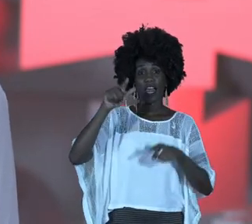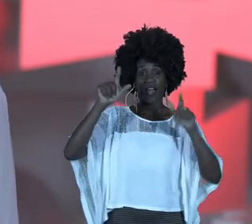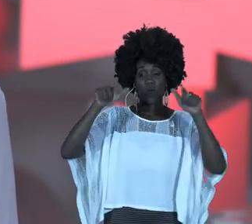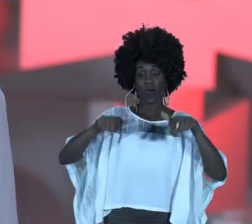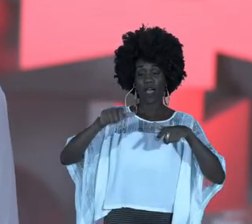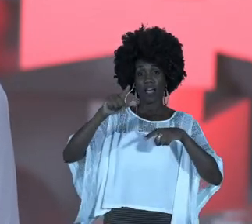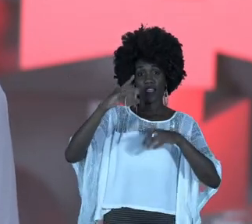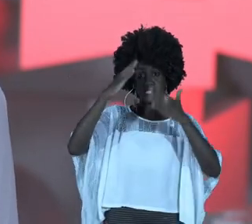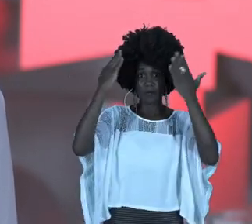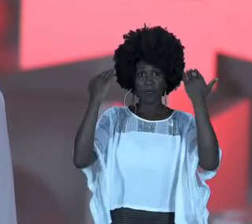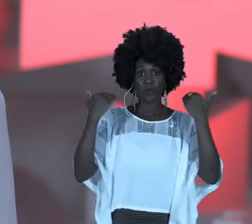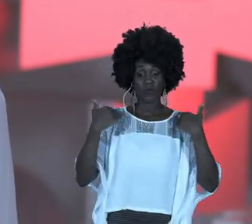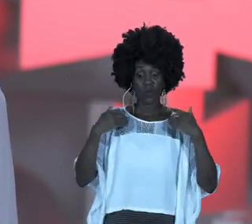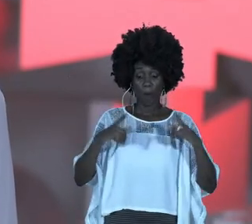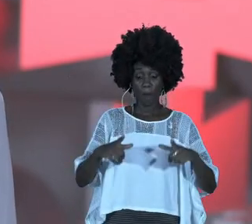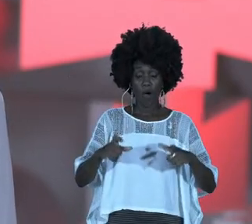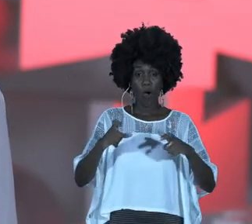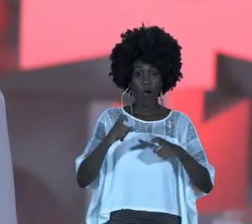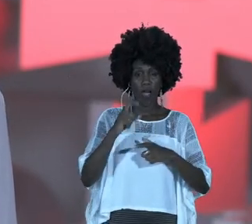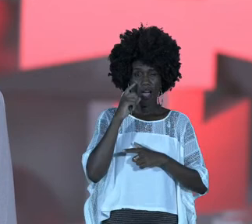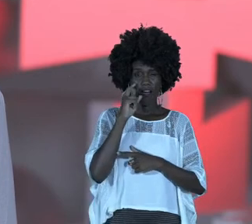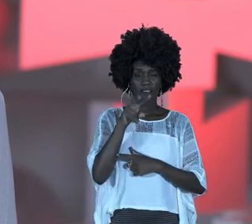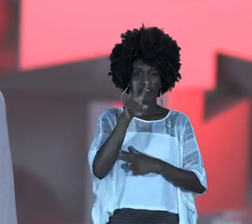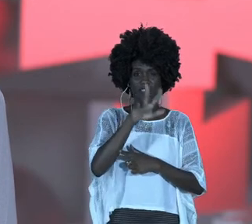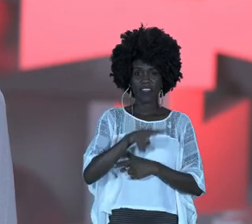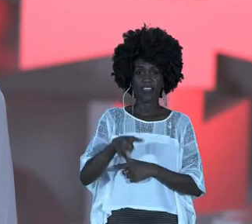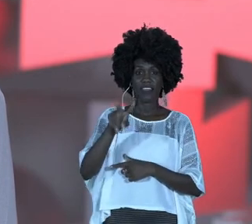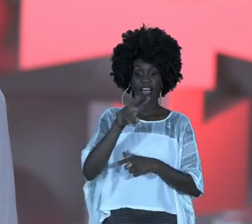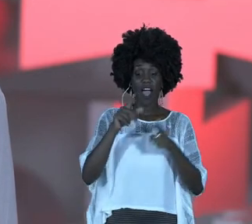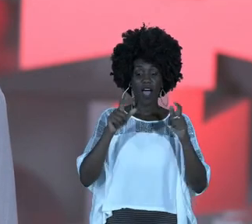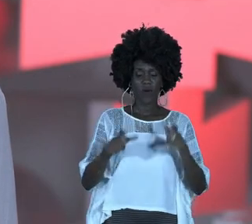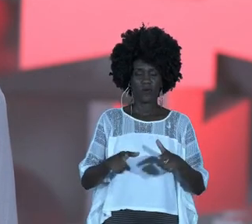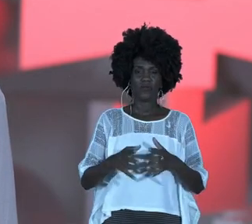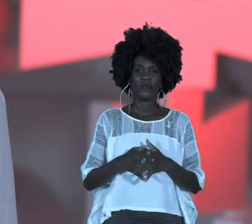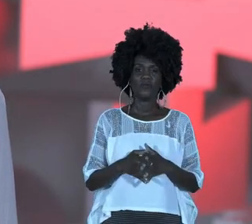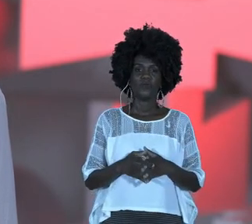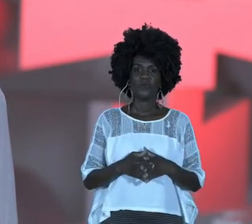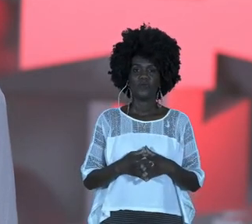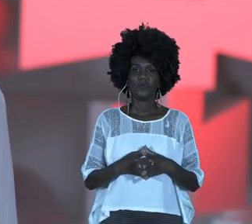livro. Eu trouxe só para a gente ter uma ideia de localização.